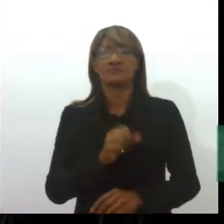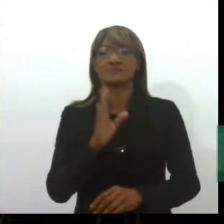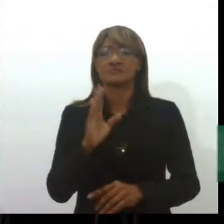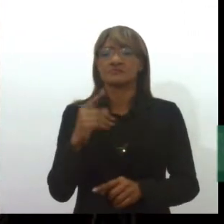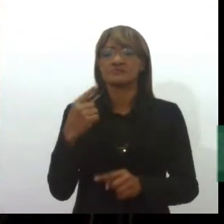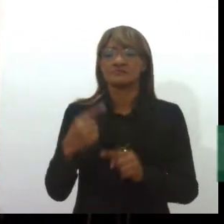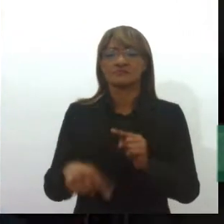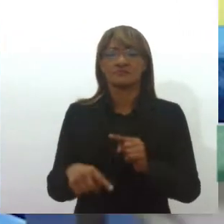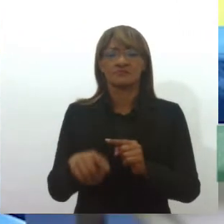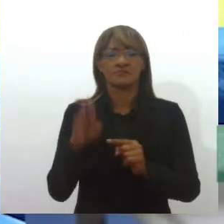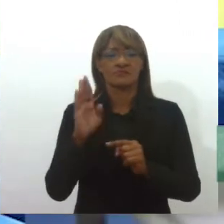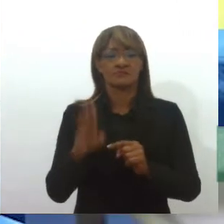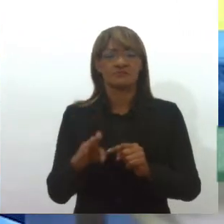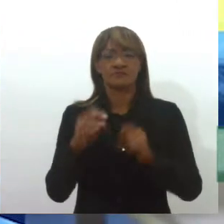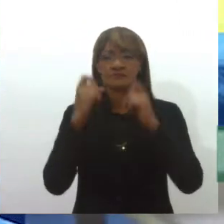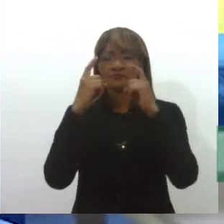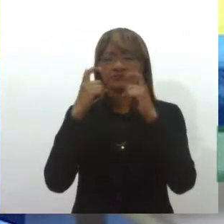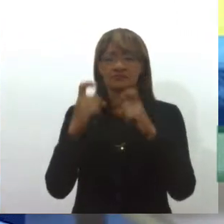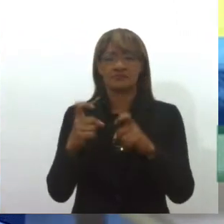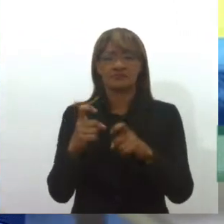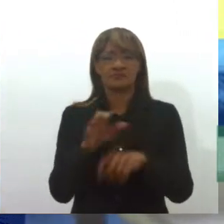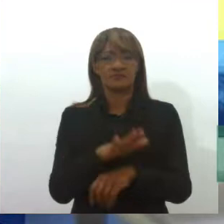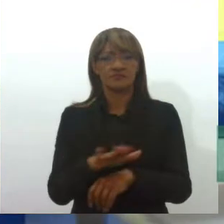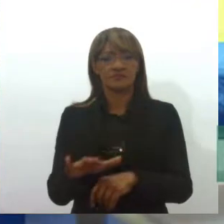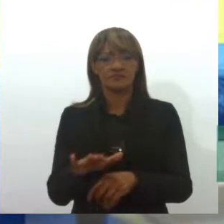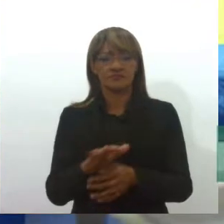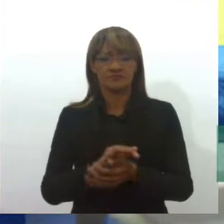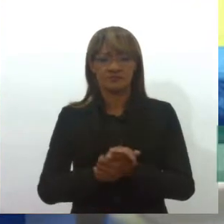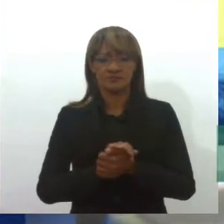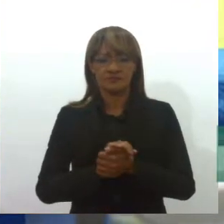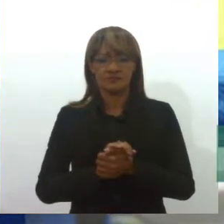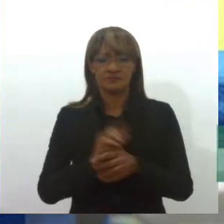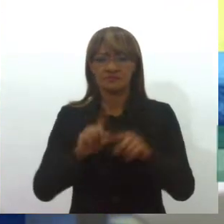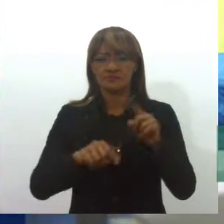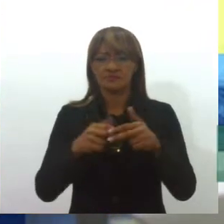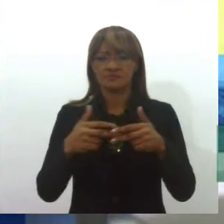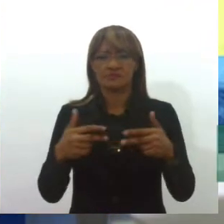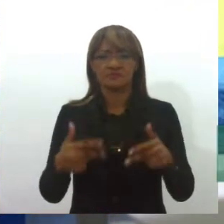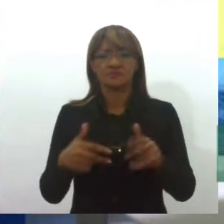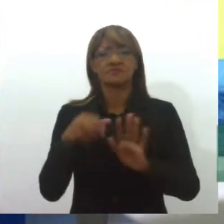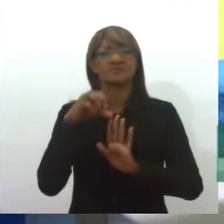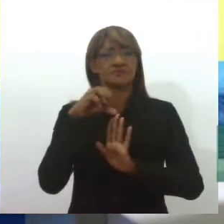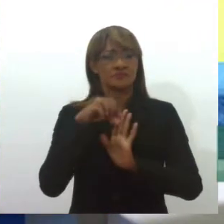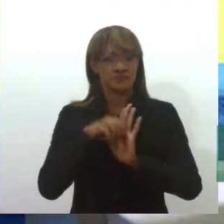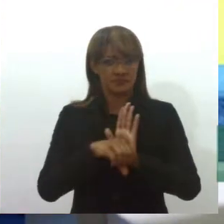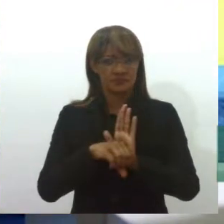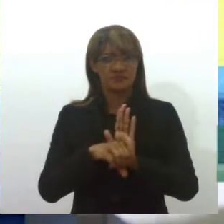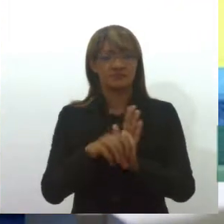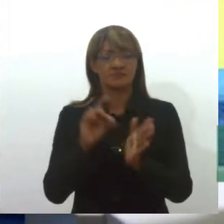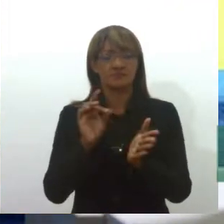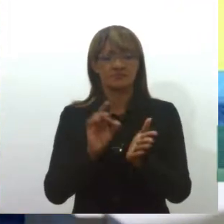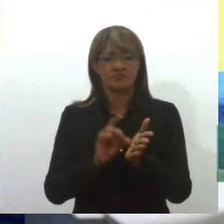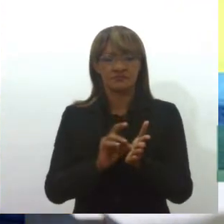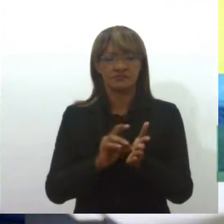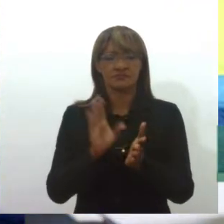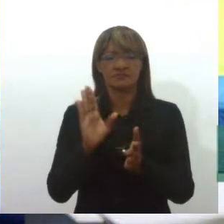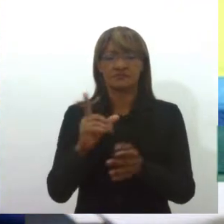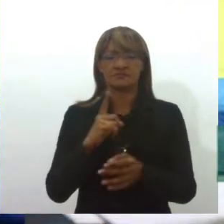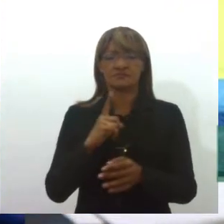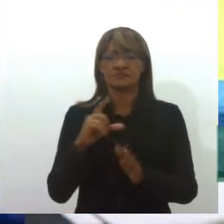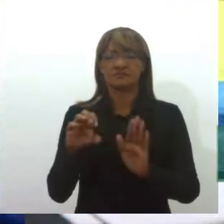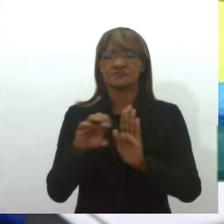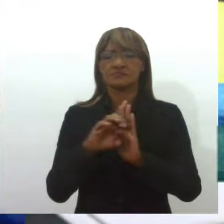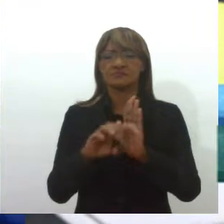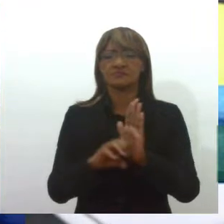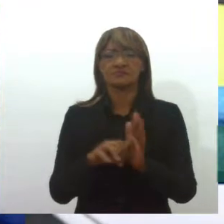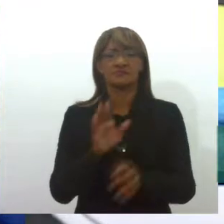pornografia infantil, acirrando a pena. Poderão se tornar crimes hediondos os atos previstos no Estatuto da